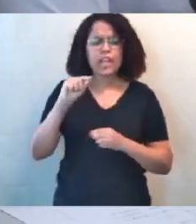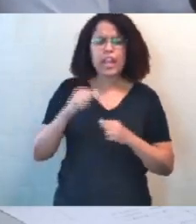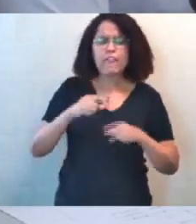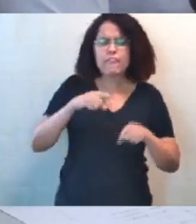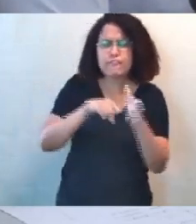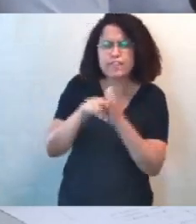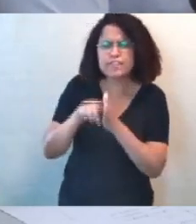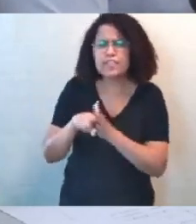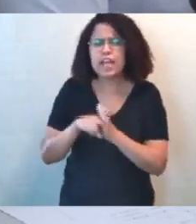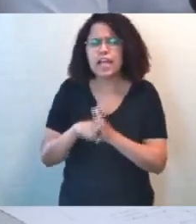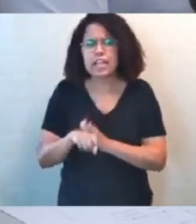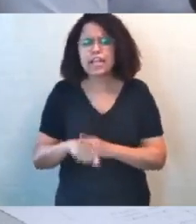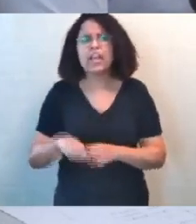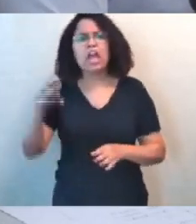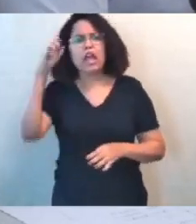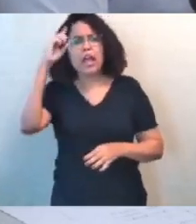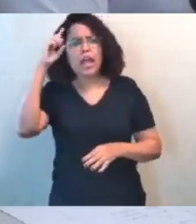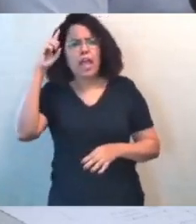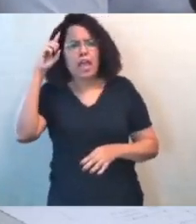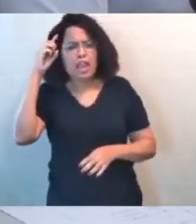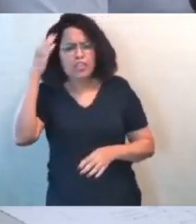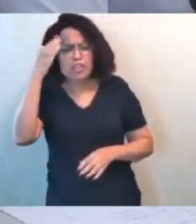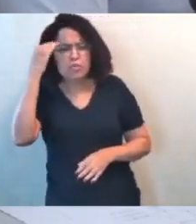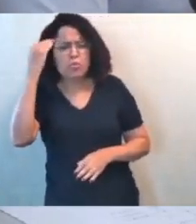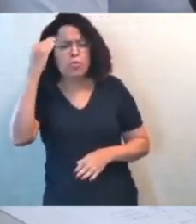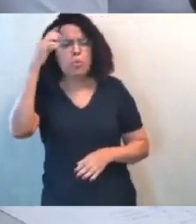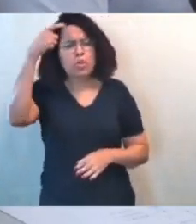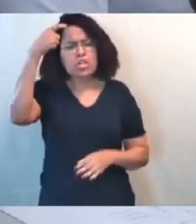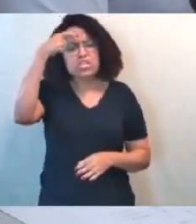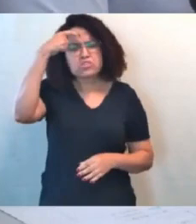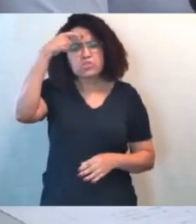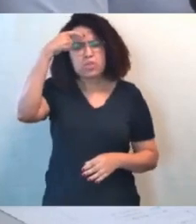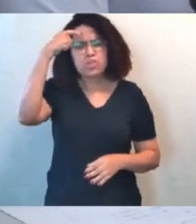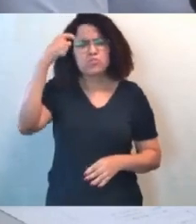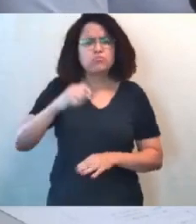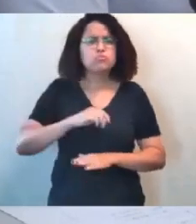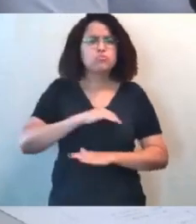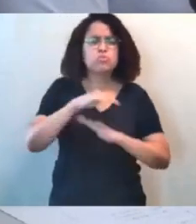conhecimento de todos os ônibus que saem daquela empresa. Ela mentiu aqui.